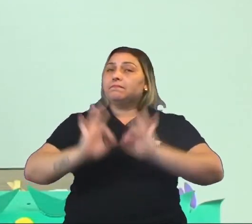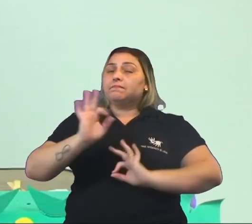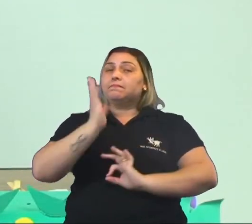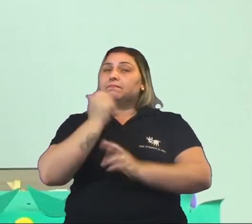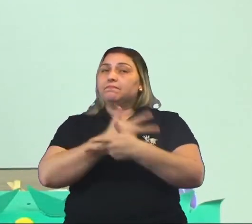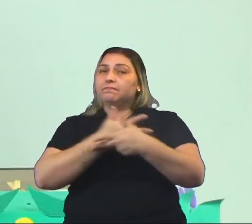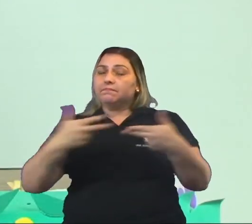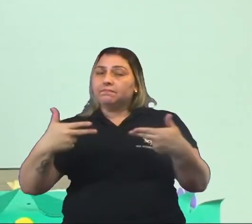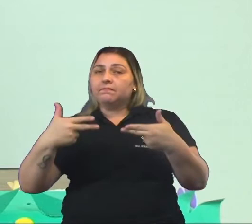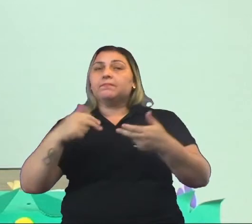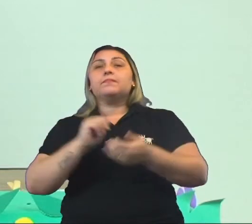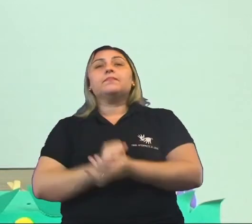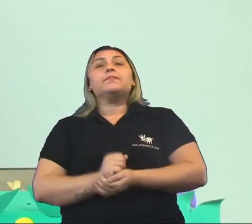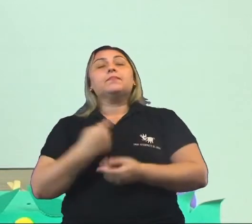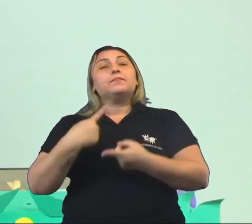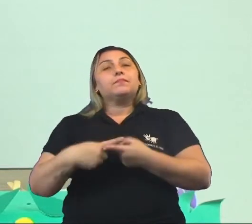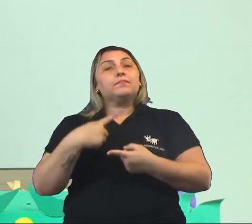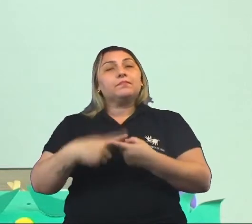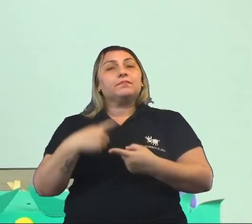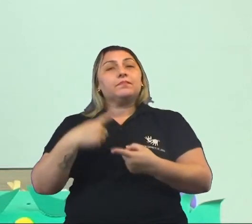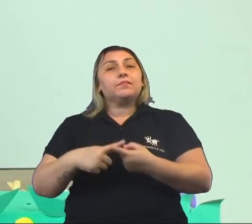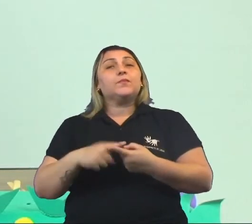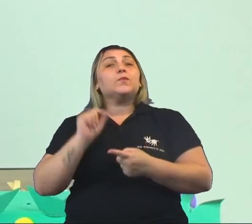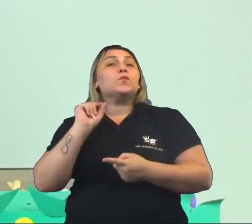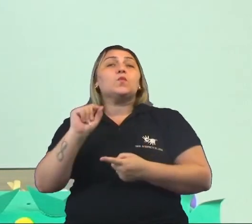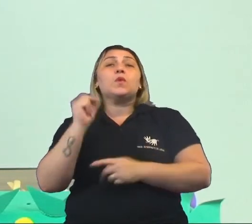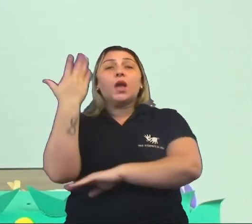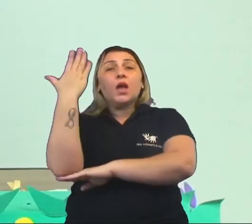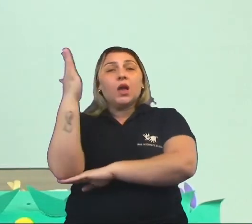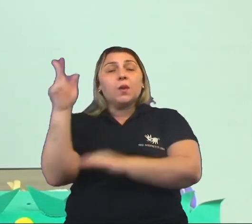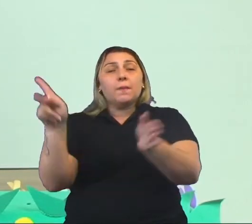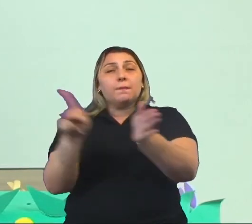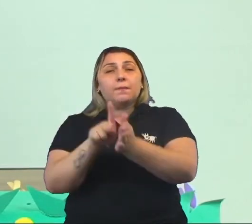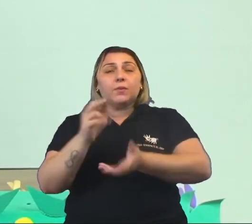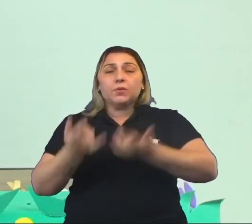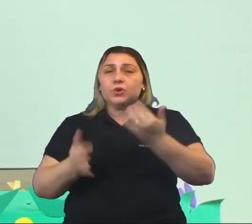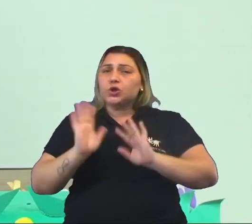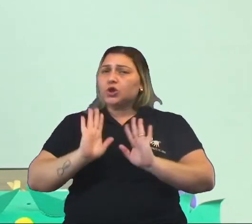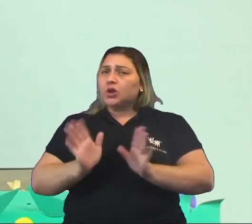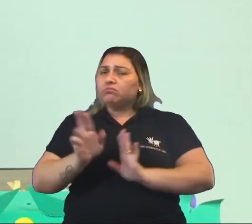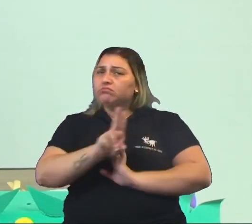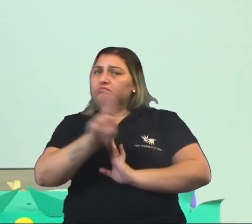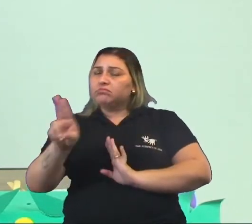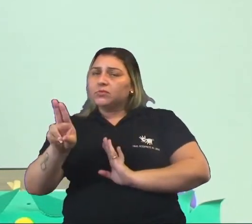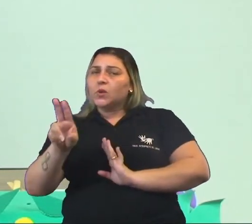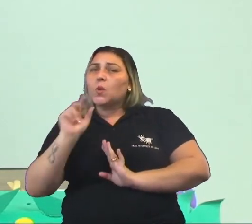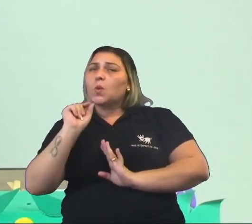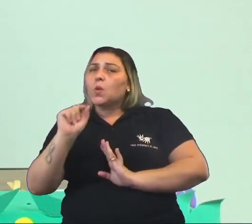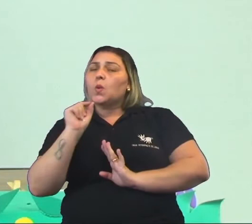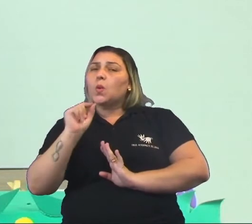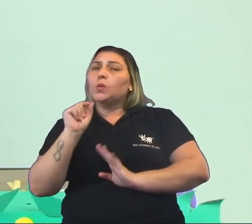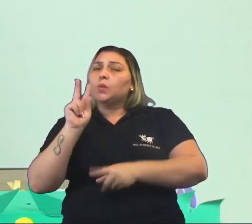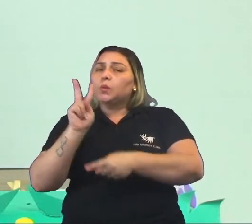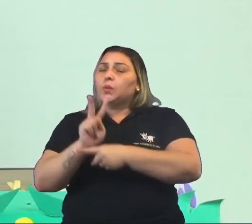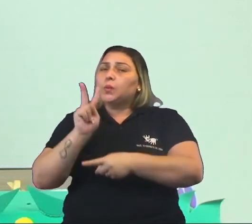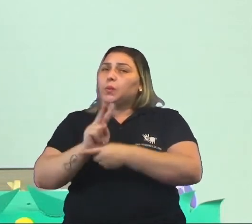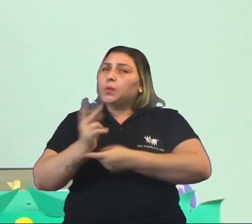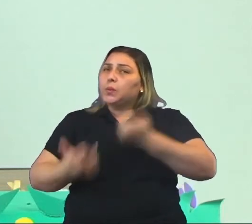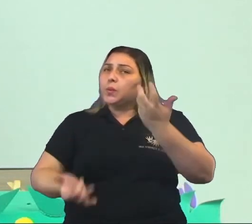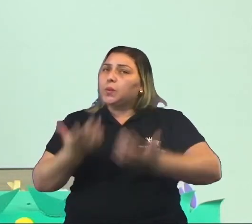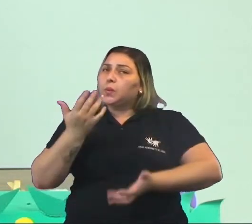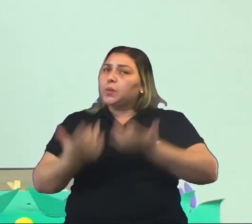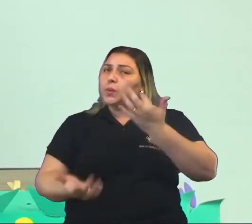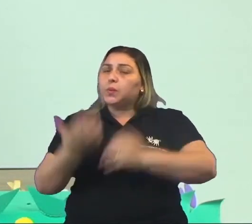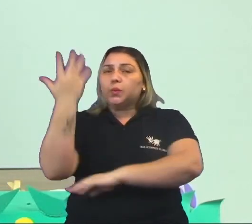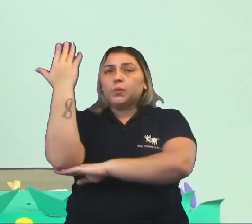alimentos no fogão a gás do que no fogão a lenha. Como o próprio nome já diz, o que vai manter a chama acesa são